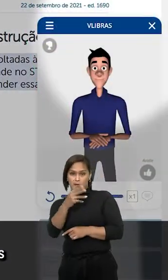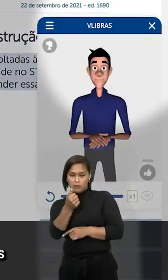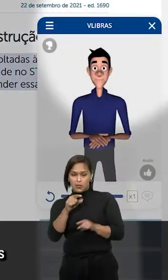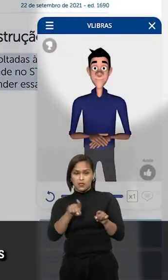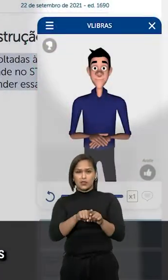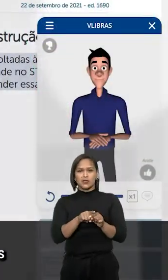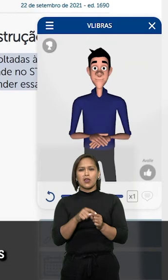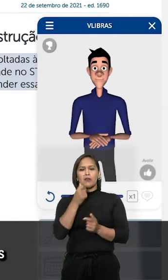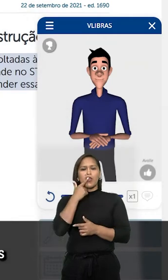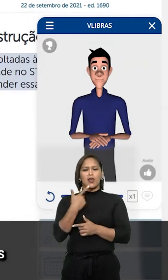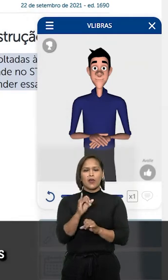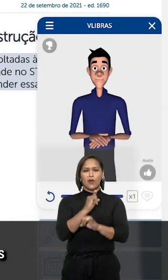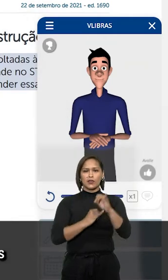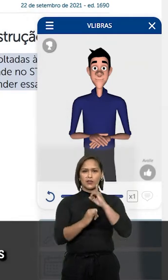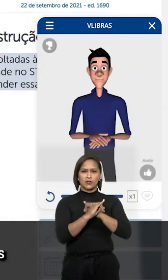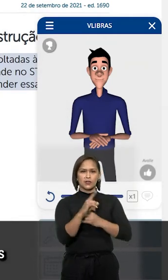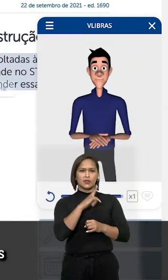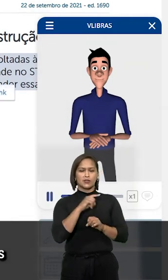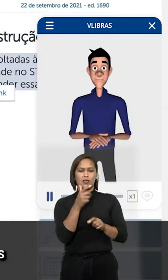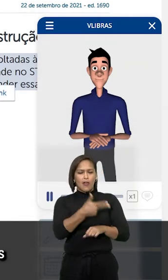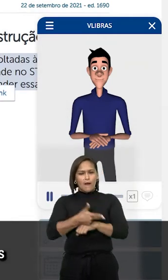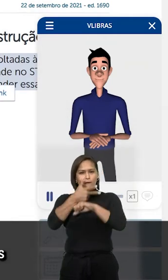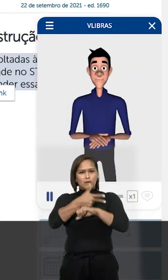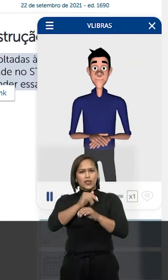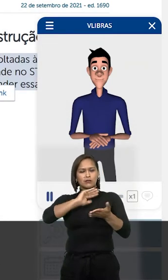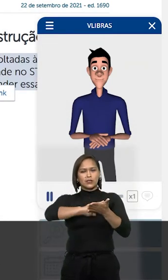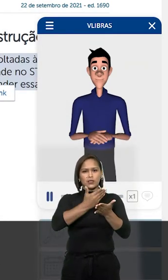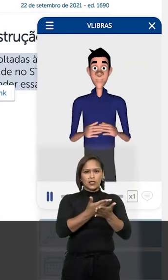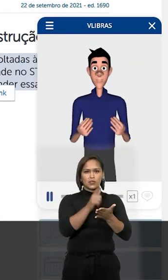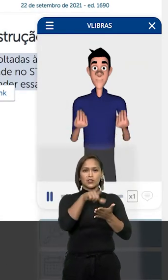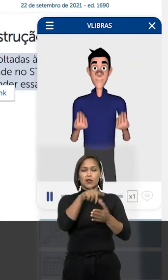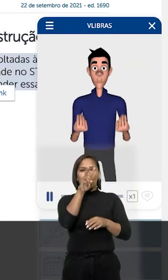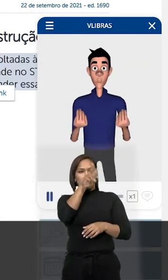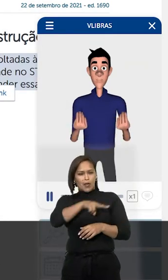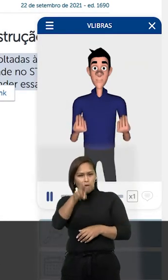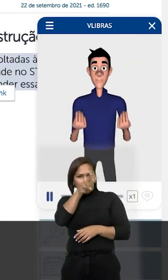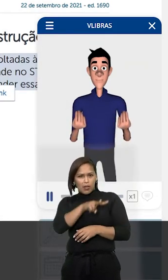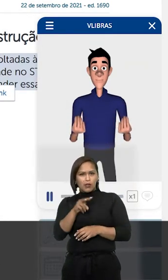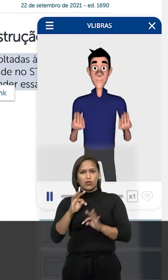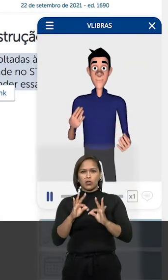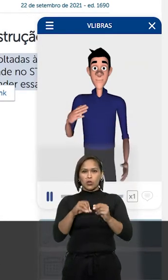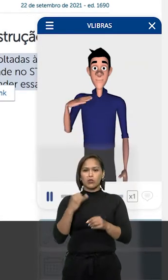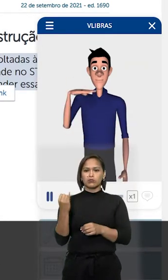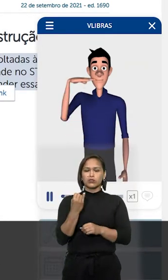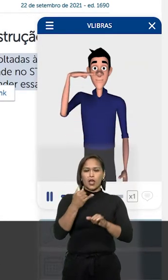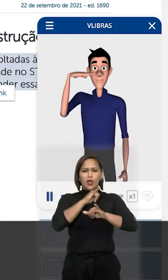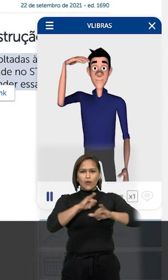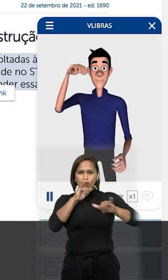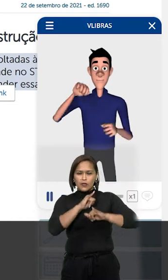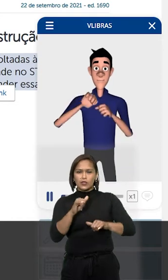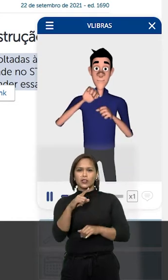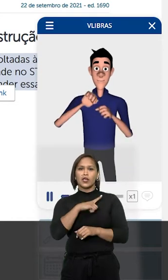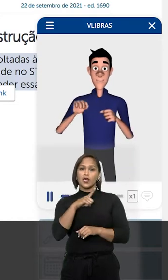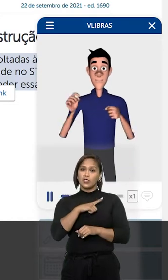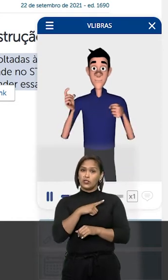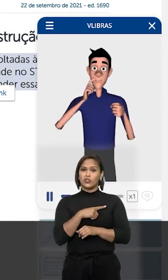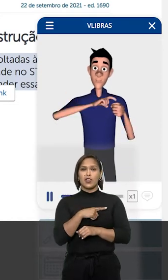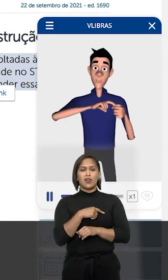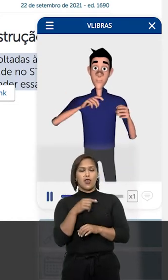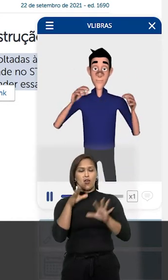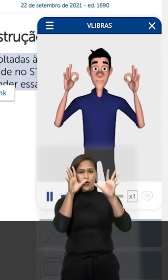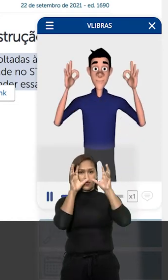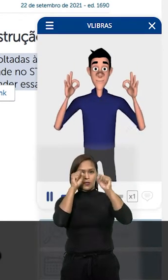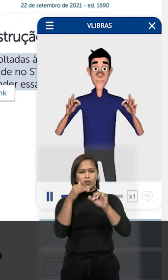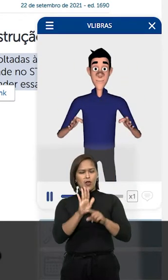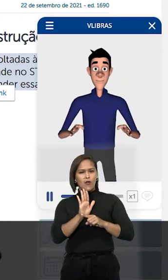V-Libras, né, que é uma linguagem na nossa intranet, que tem vídeos fazendo essa tradução para a leitura dos colaboradores nas notícias. A gente tem